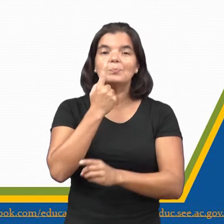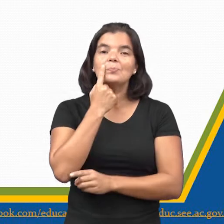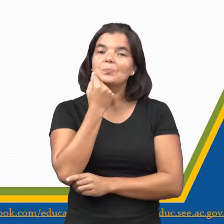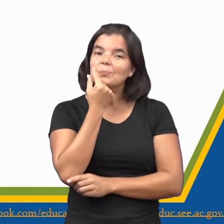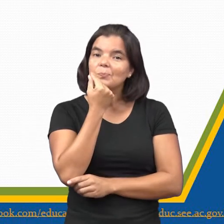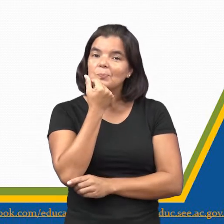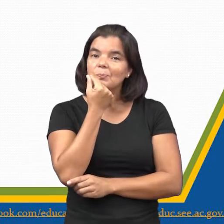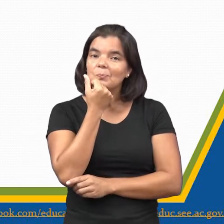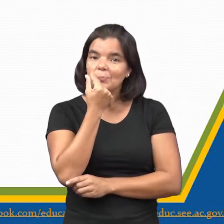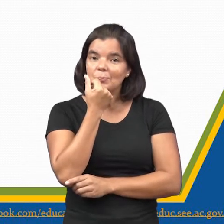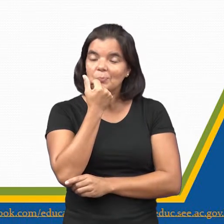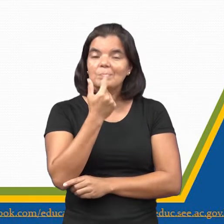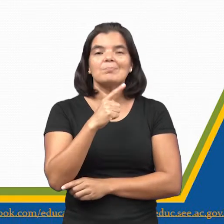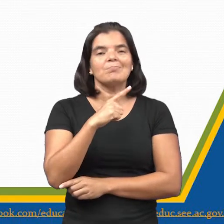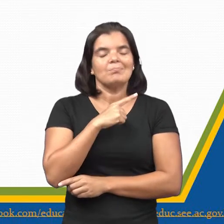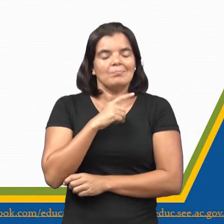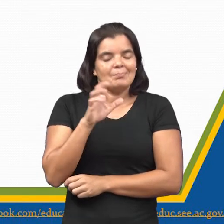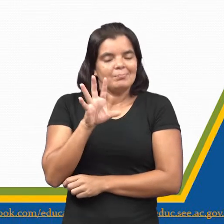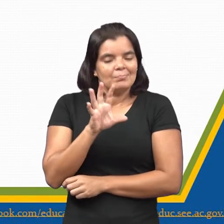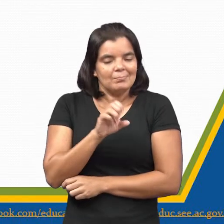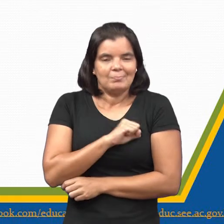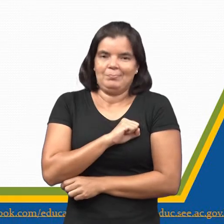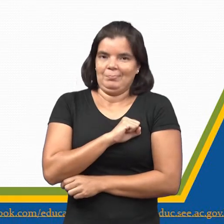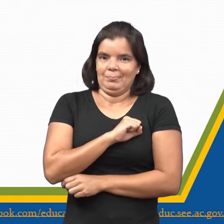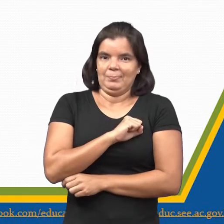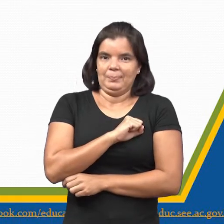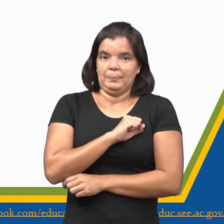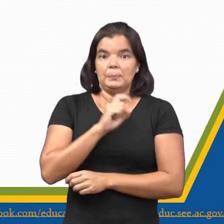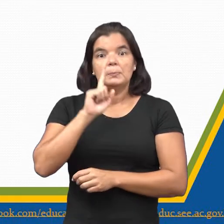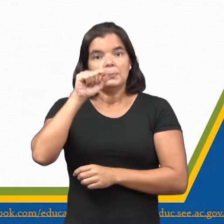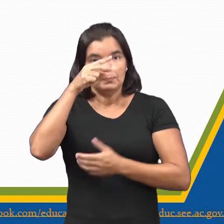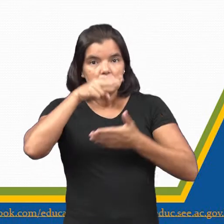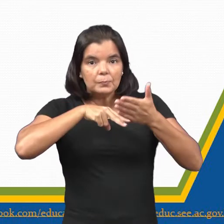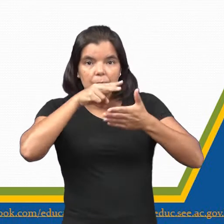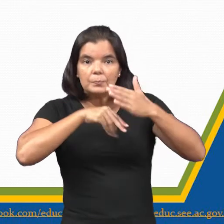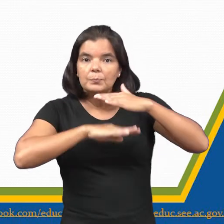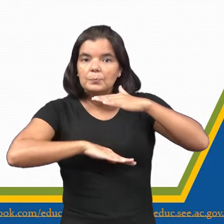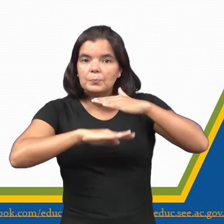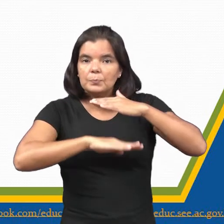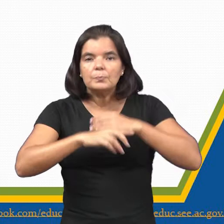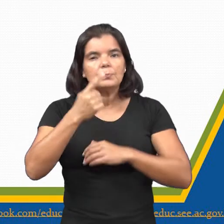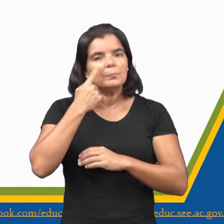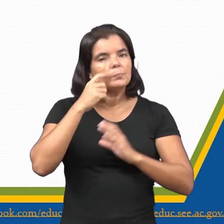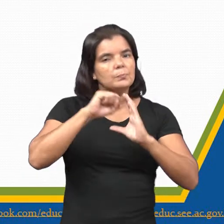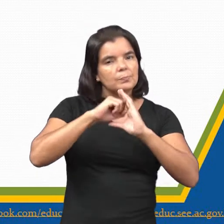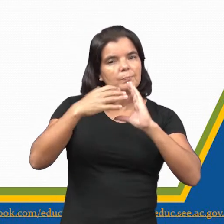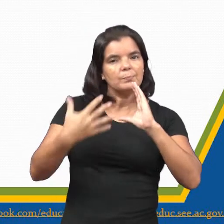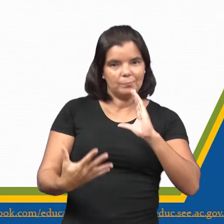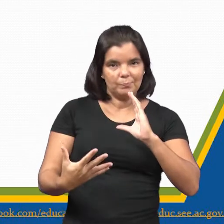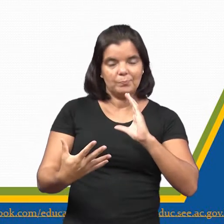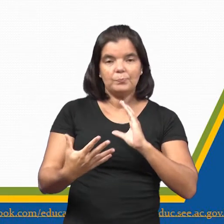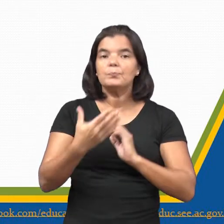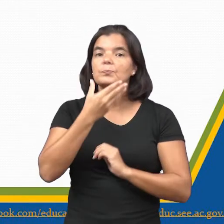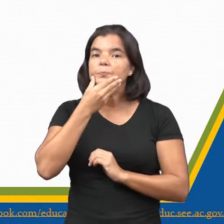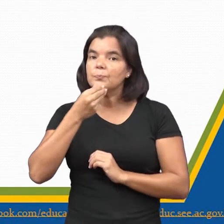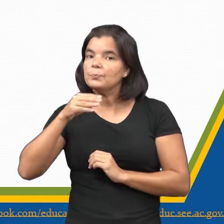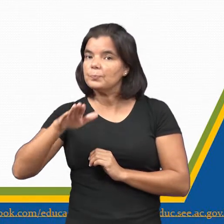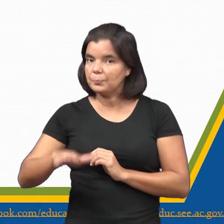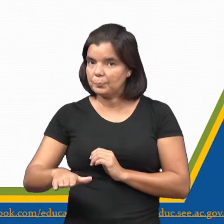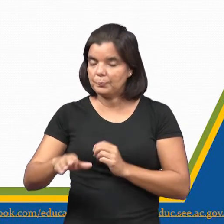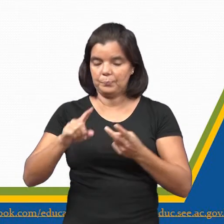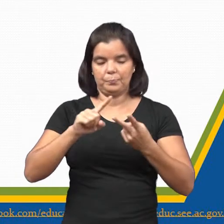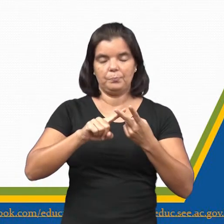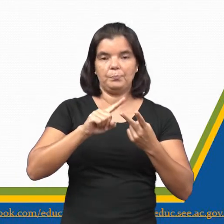lápis, lápis que tanto amava. Antes de ler logo abaixo, imagine as características do garoto,